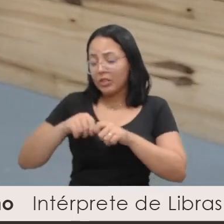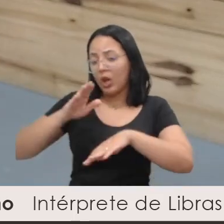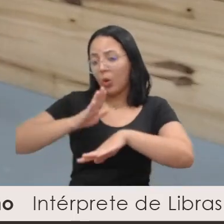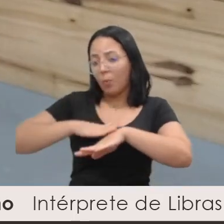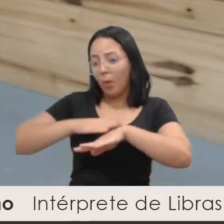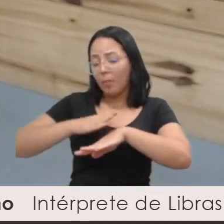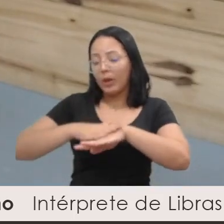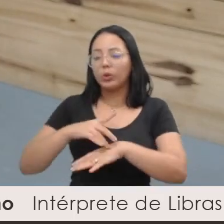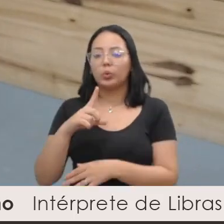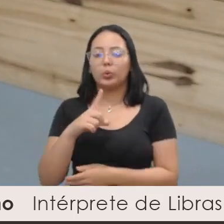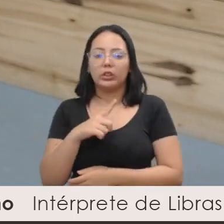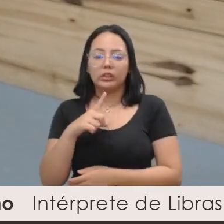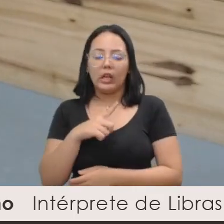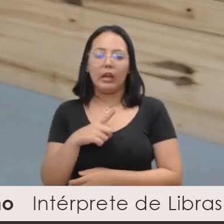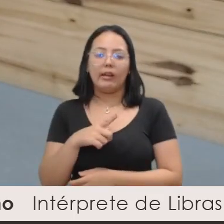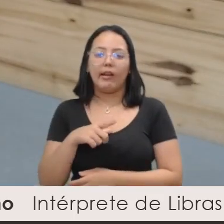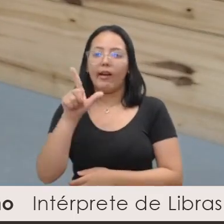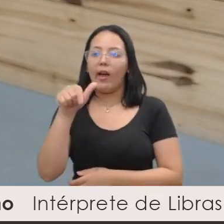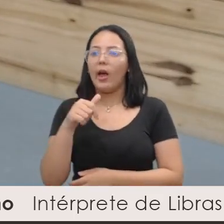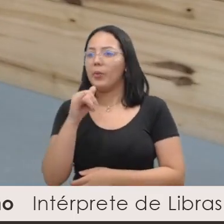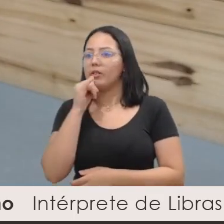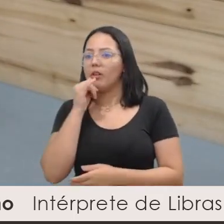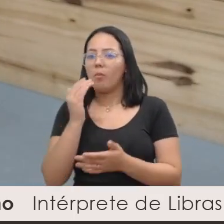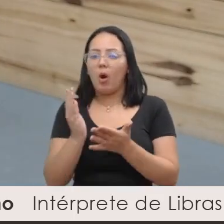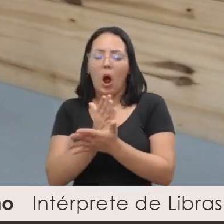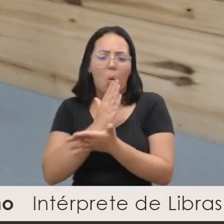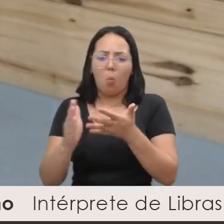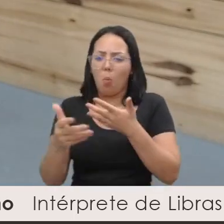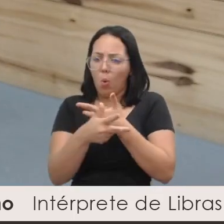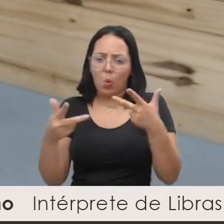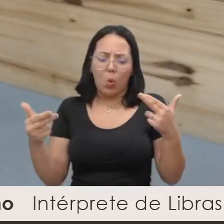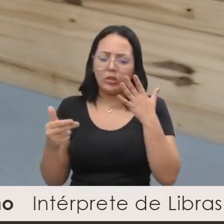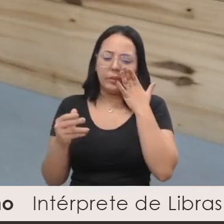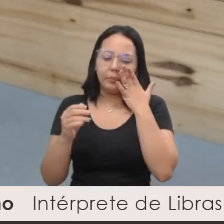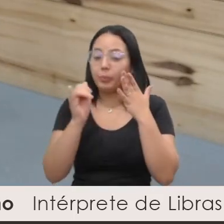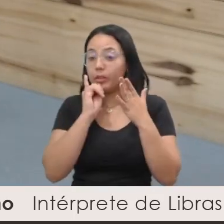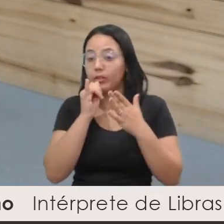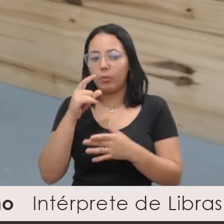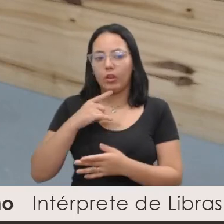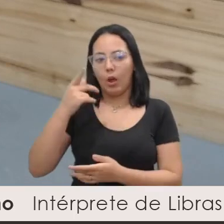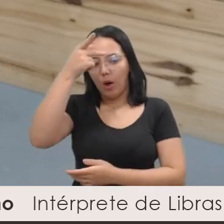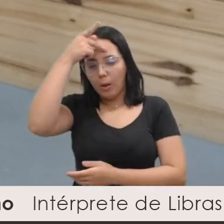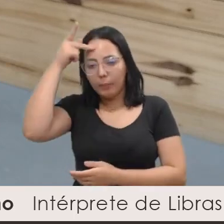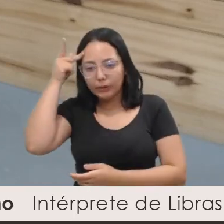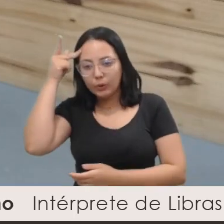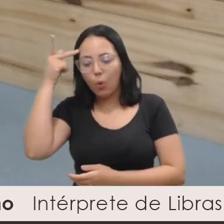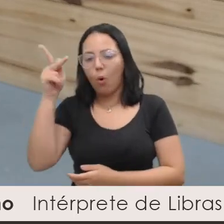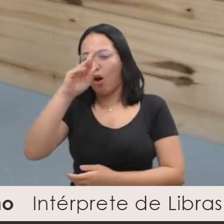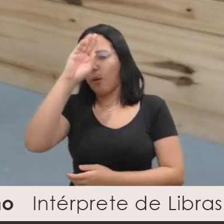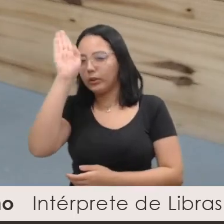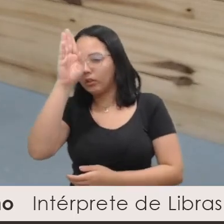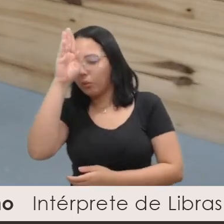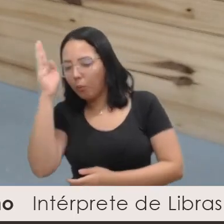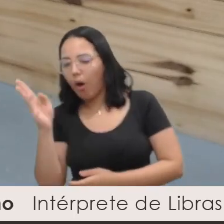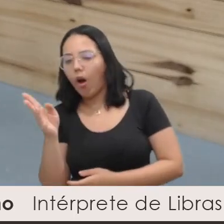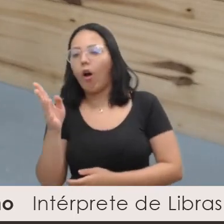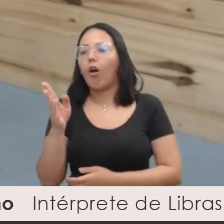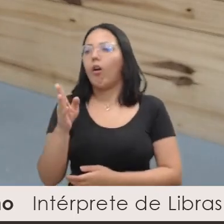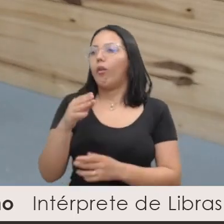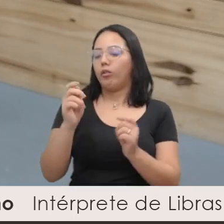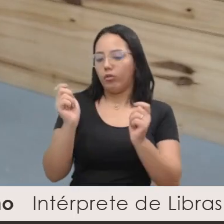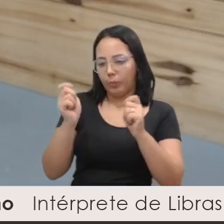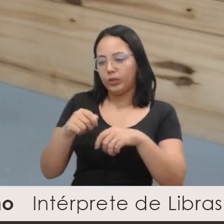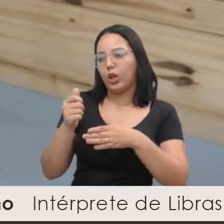que haja alguma ocorrência. Né? Por exemplo, se uma pessoa que está passando mal, está desmaiada, o